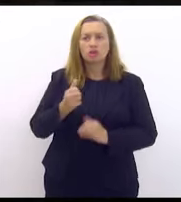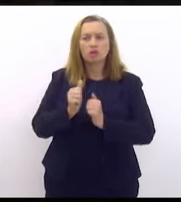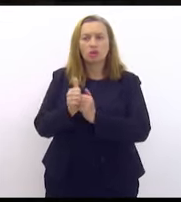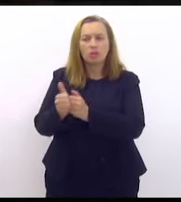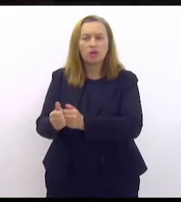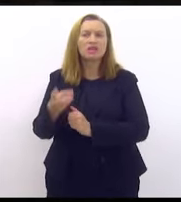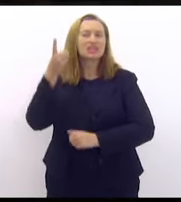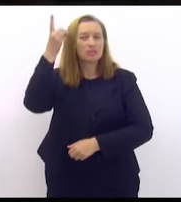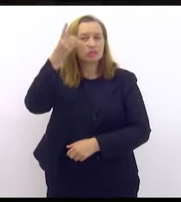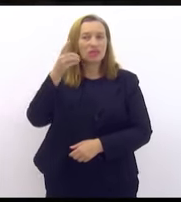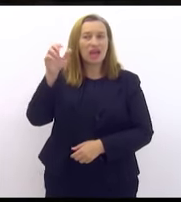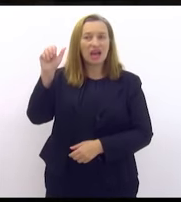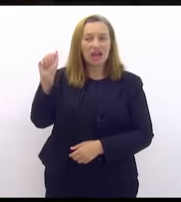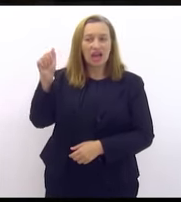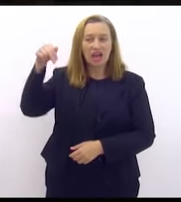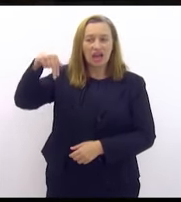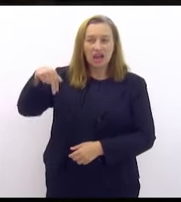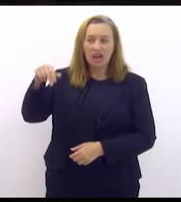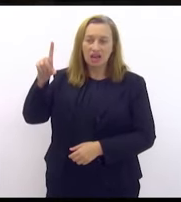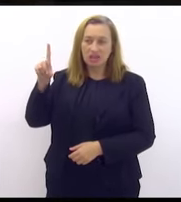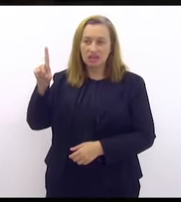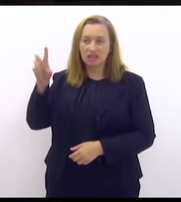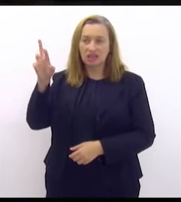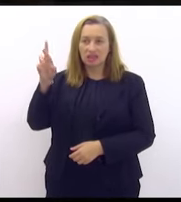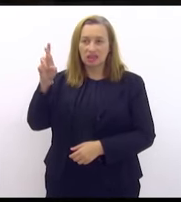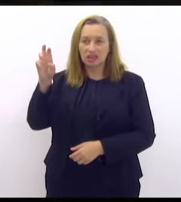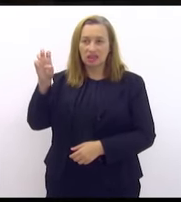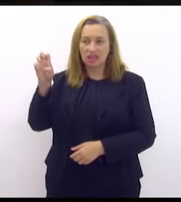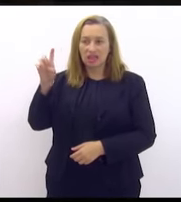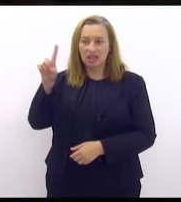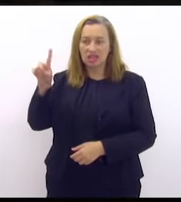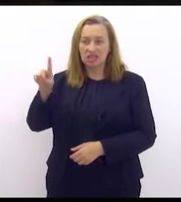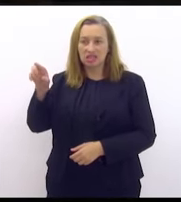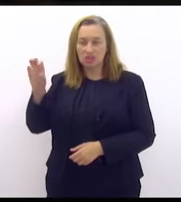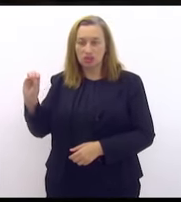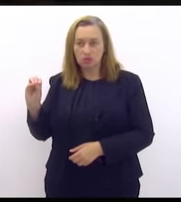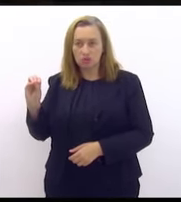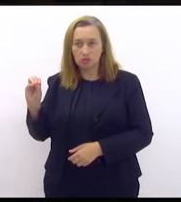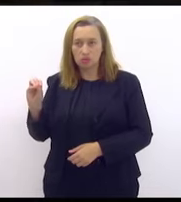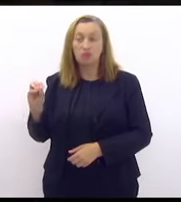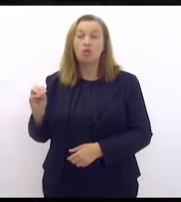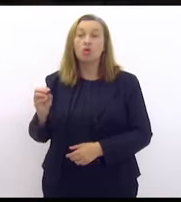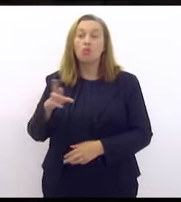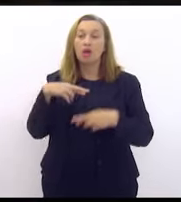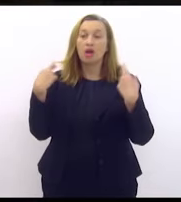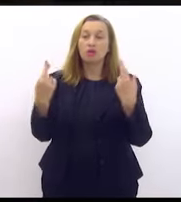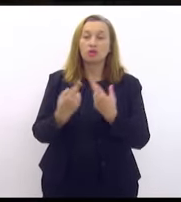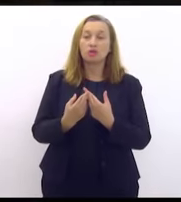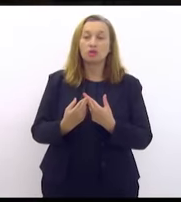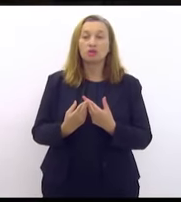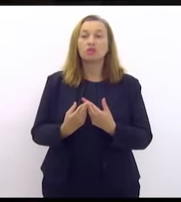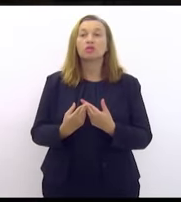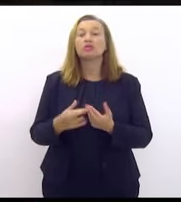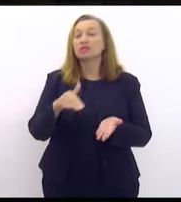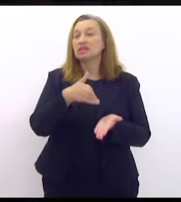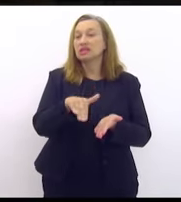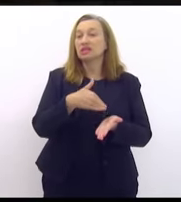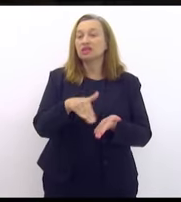deputado Andrezinho Siciliano, uma reunião com um secretário de Assuntos